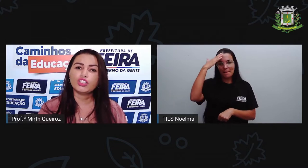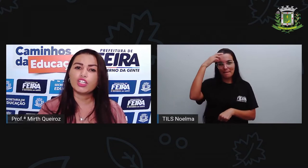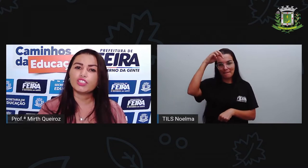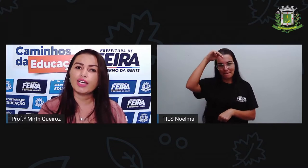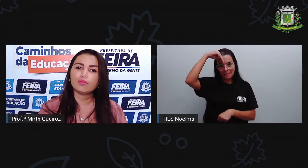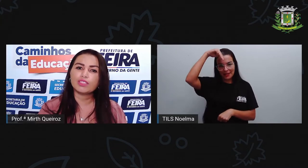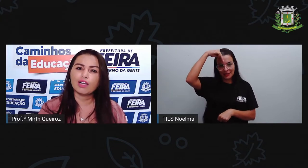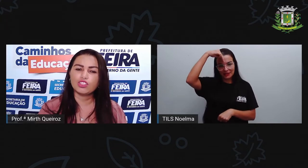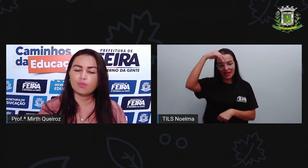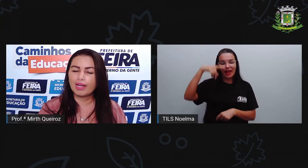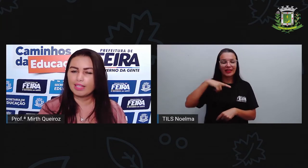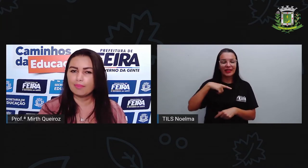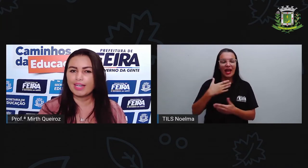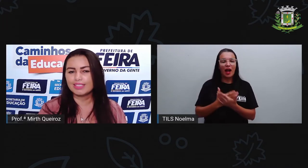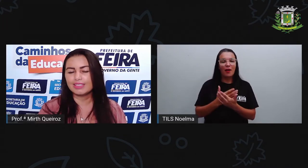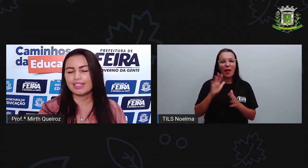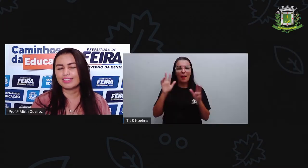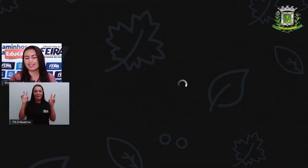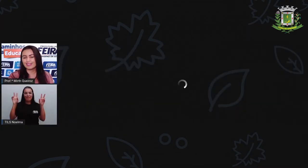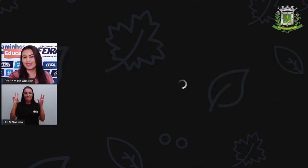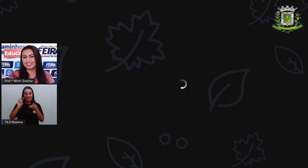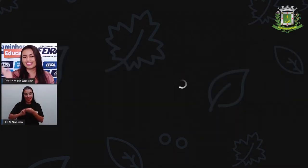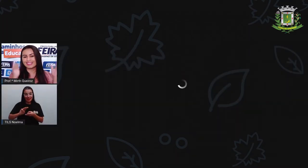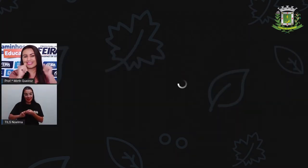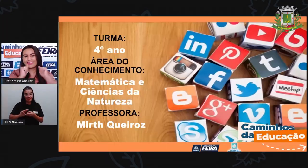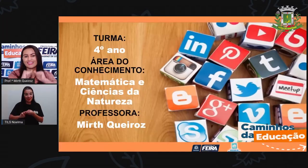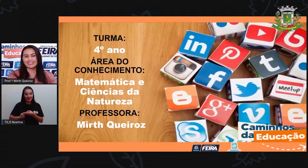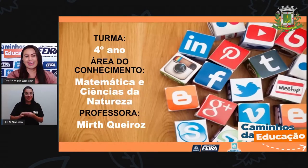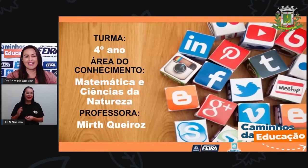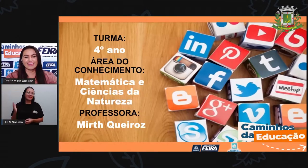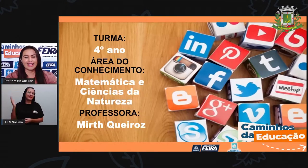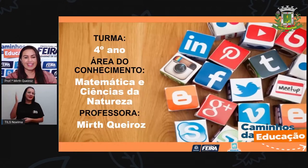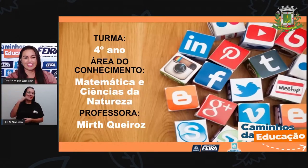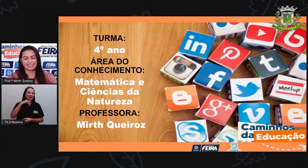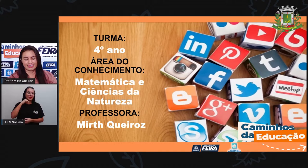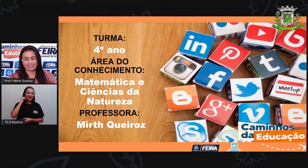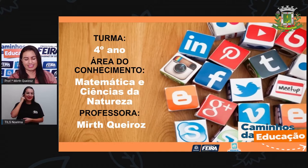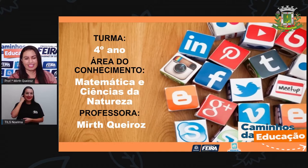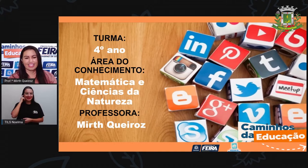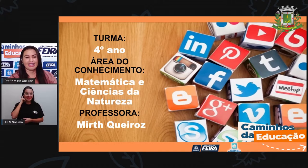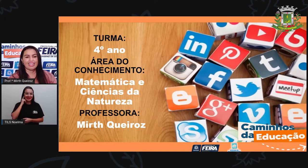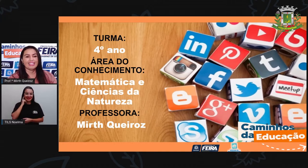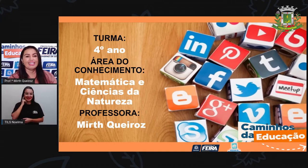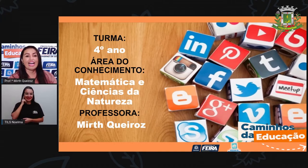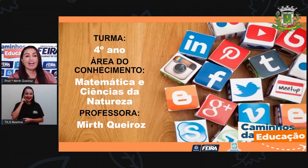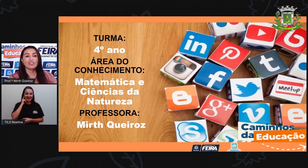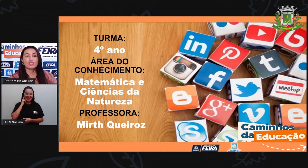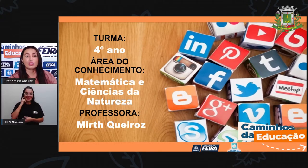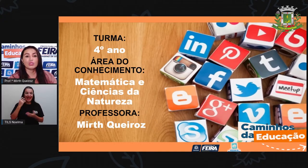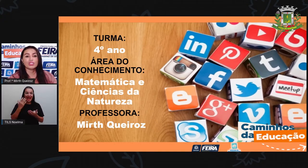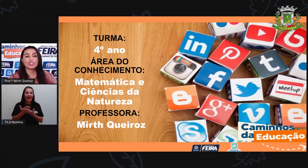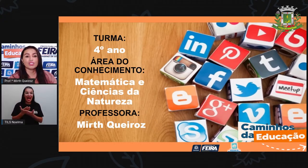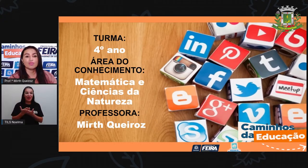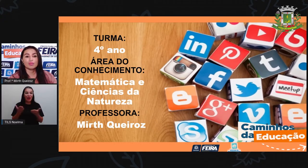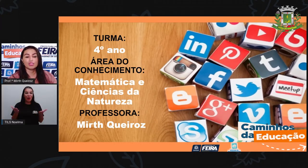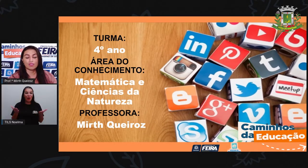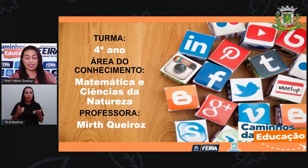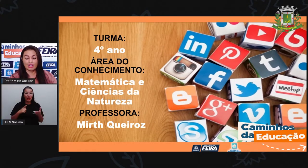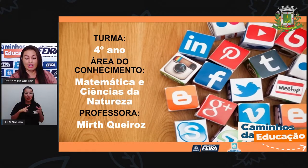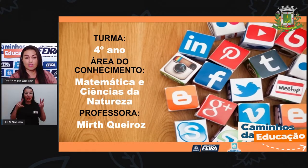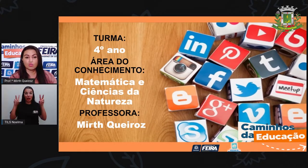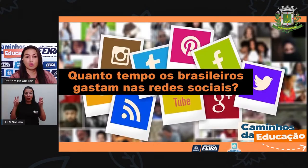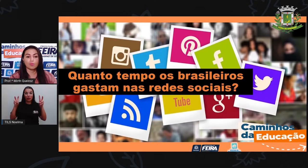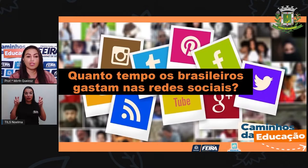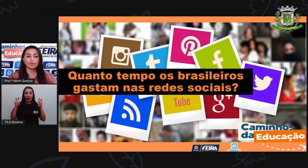e hoje nós teremos aulas de matemática e ciência da natureza. Vamos à aula! Na aula de hoje nós vamos